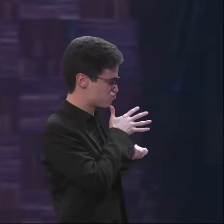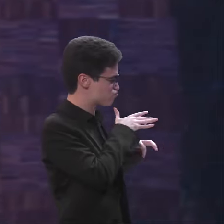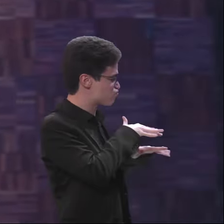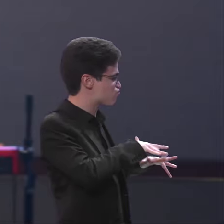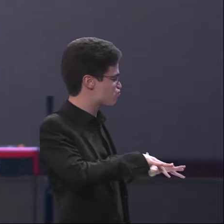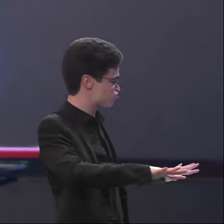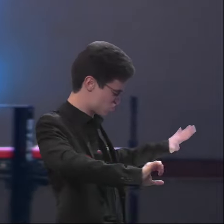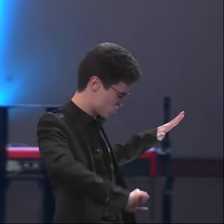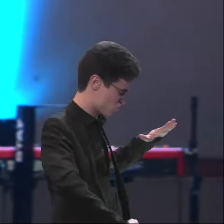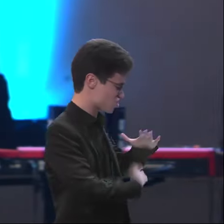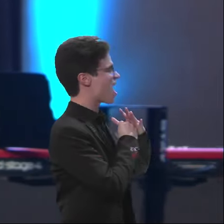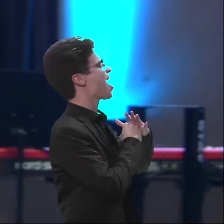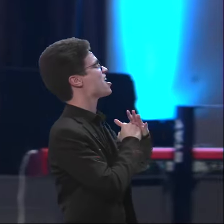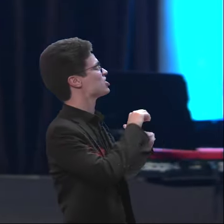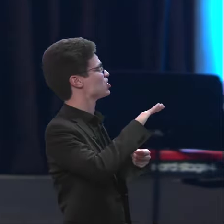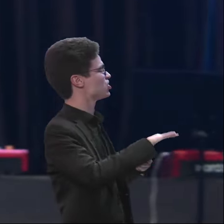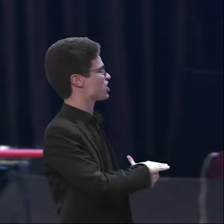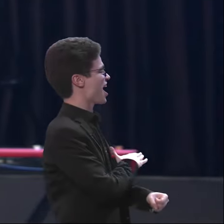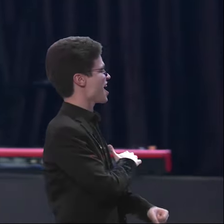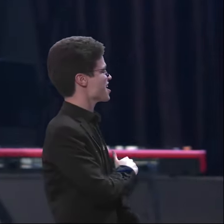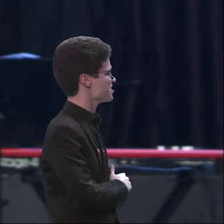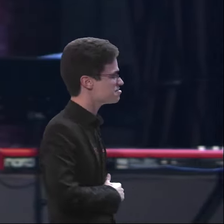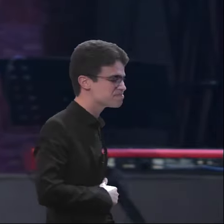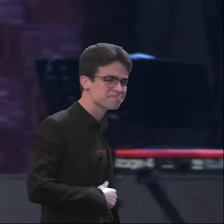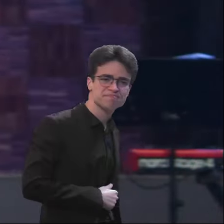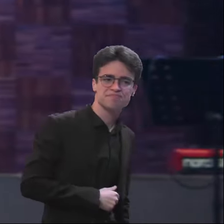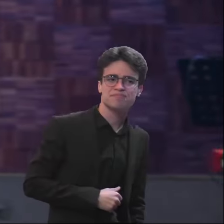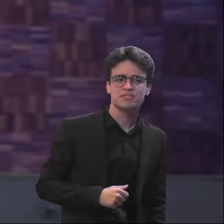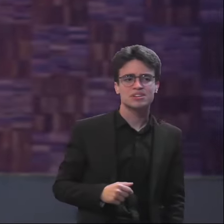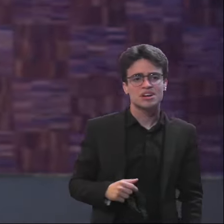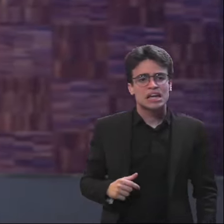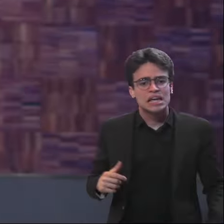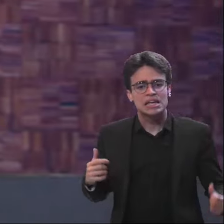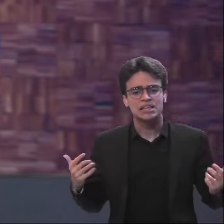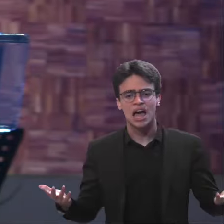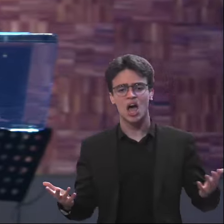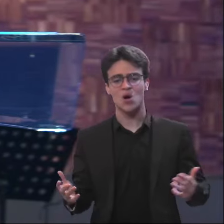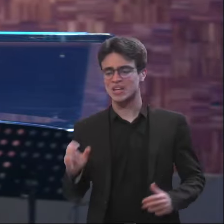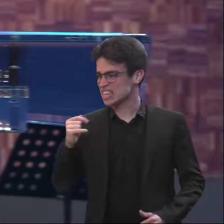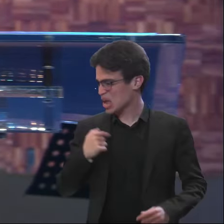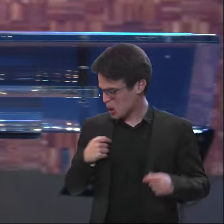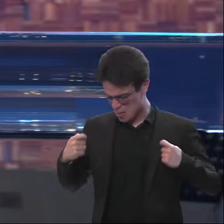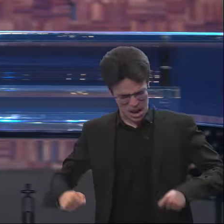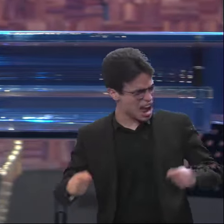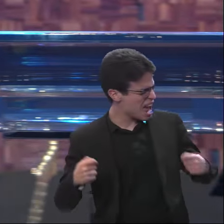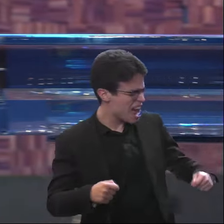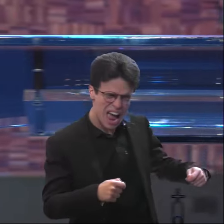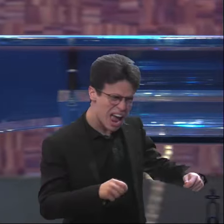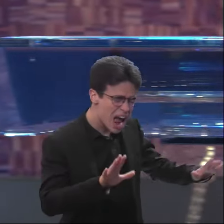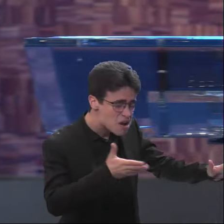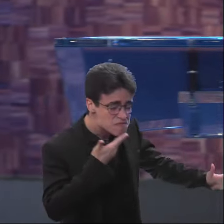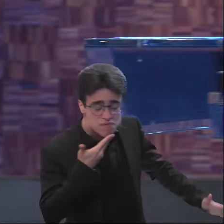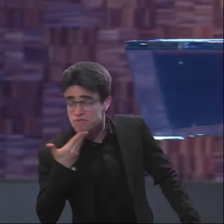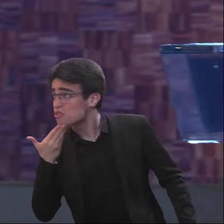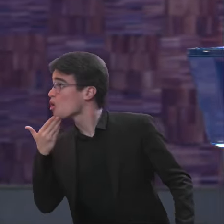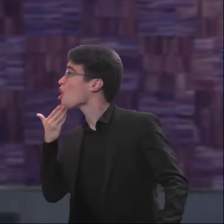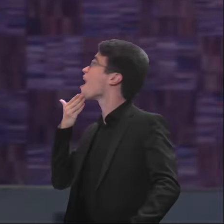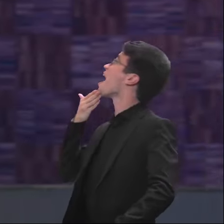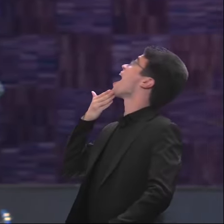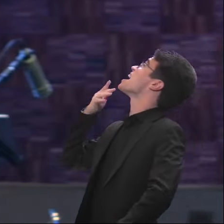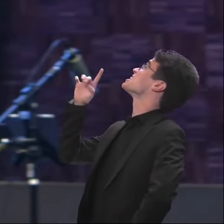provisão que sara a nossa alma, que cura a nossa vida, ela vem do alto. Só Ele